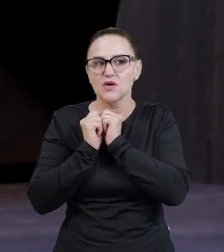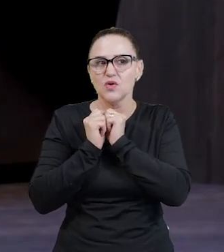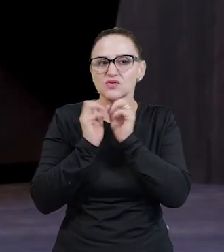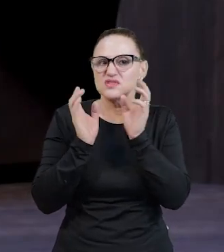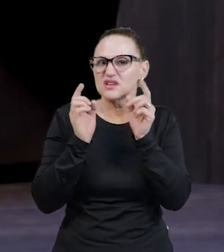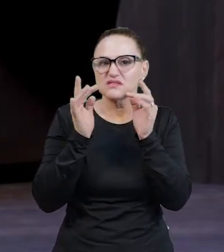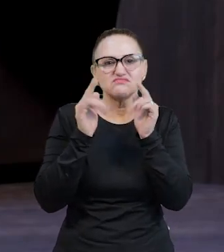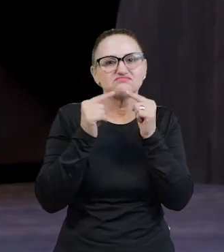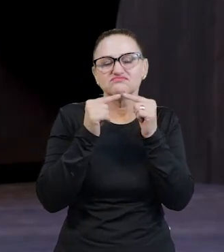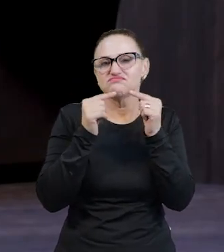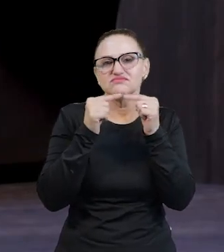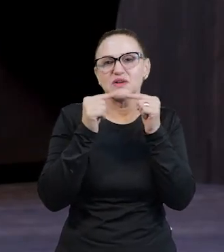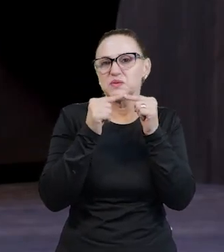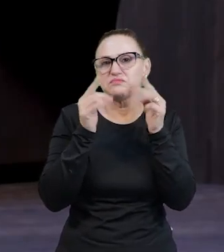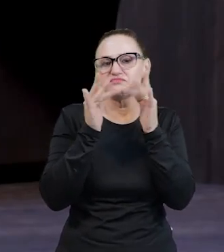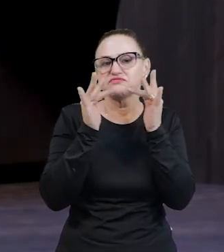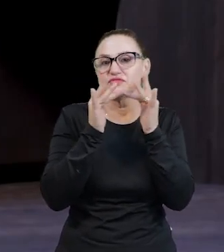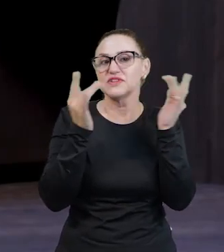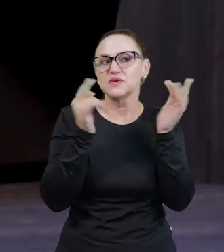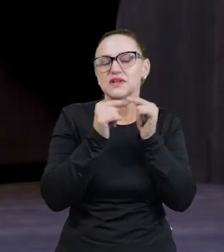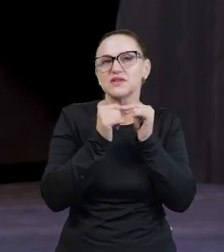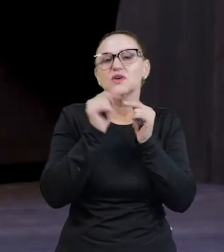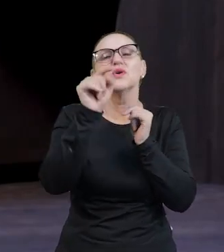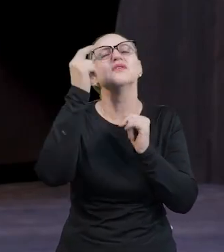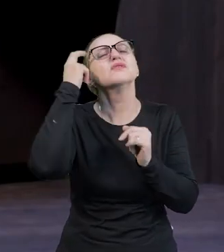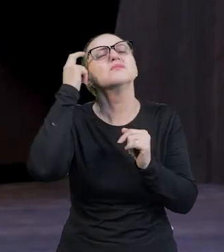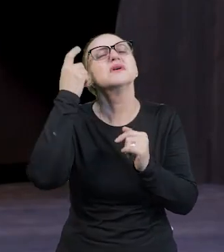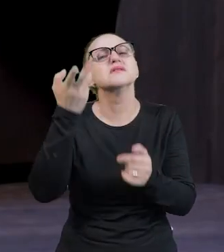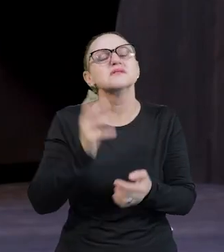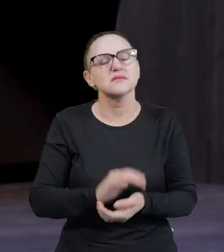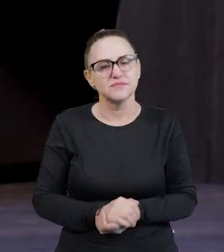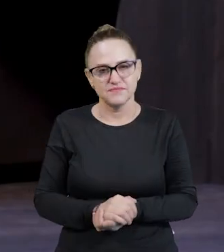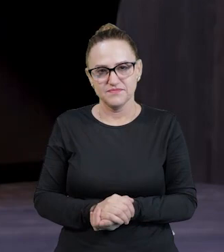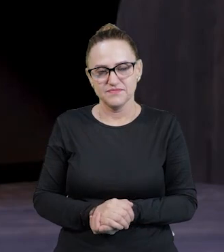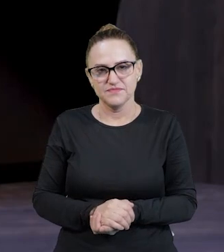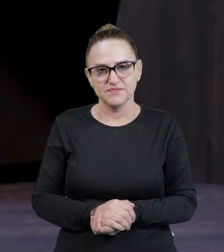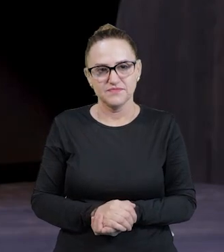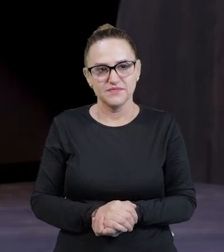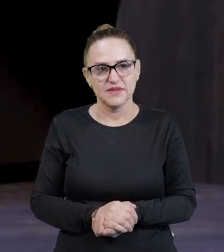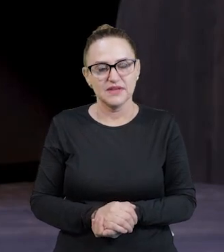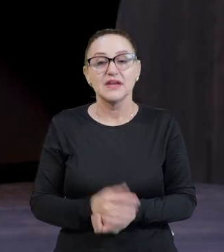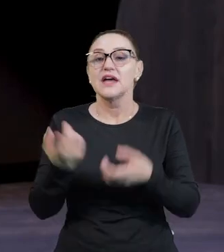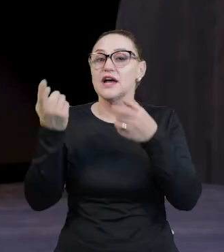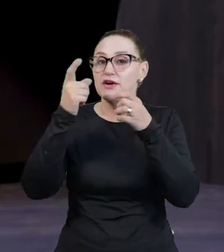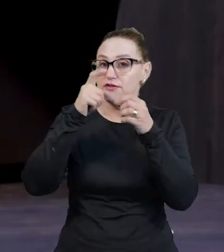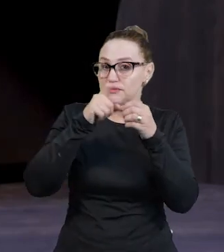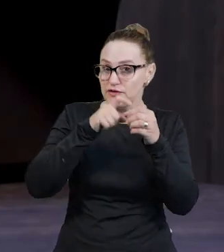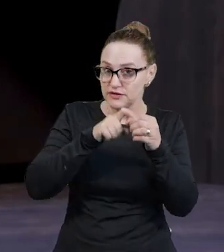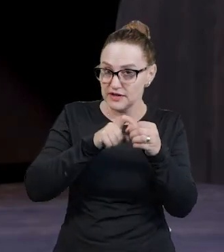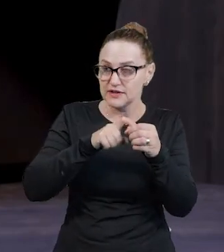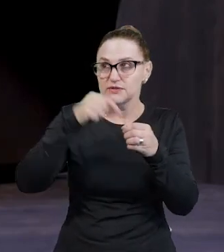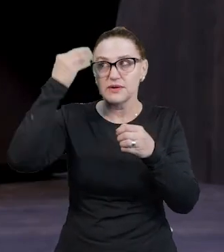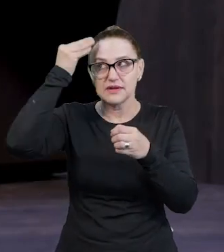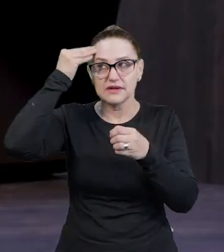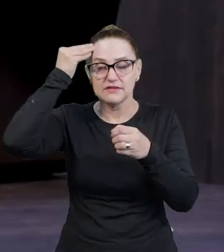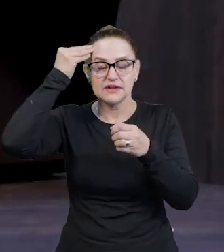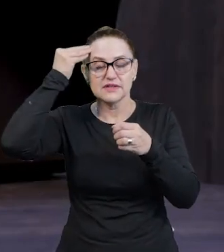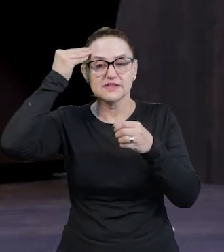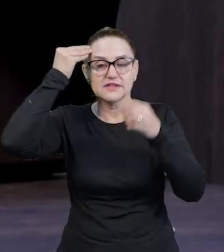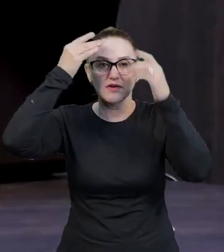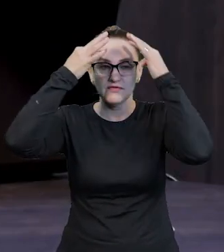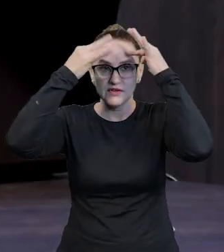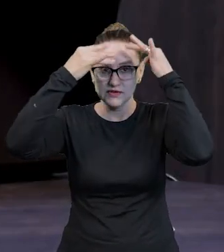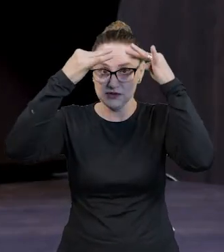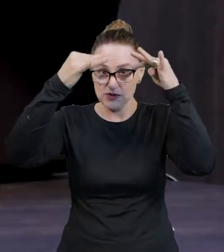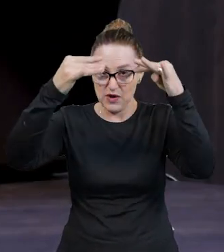interfere? O que você pensa sobre isso? De novo, voltando para a reflexão filosófica,